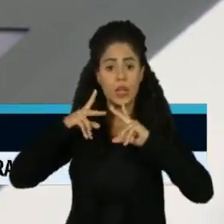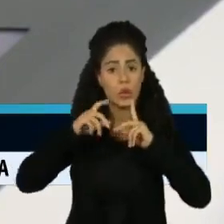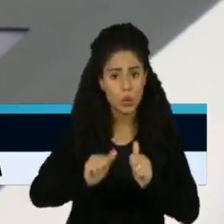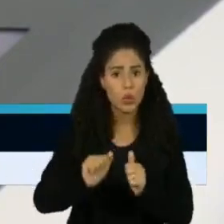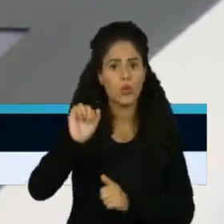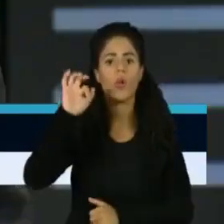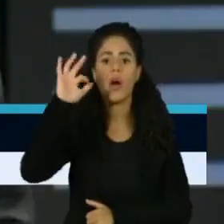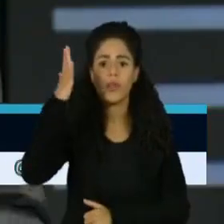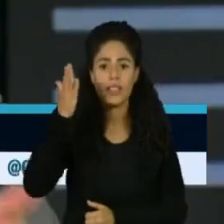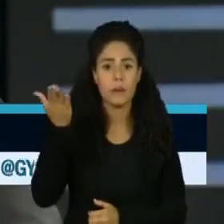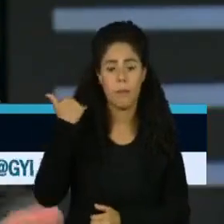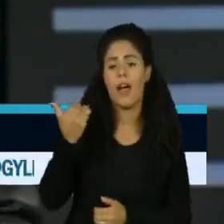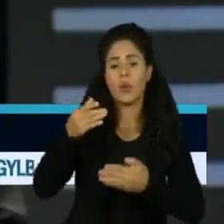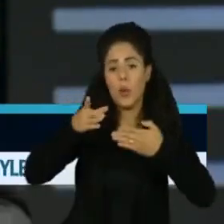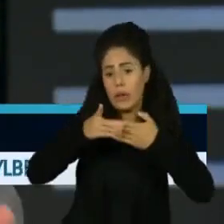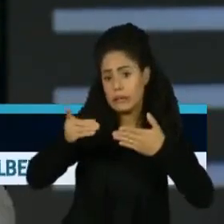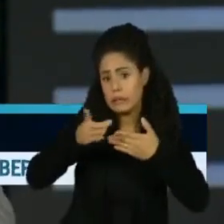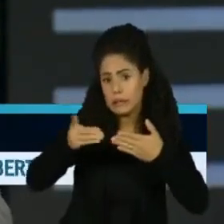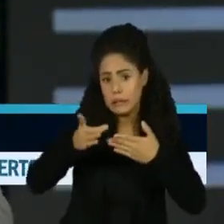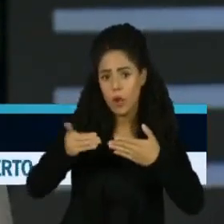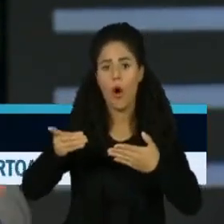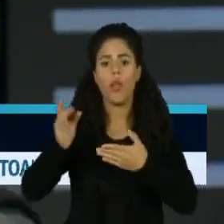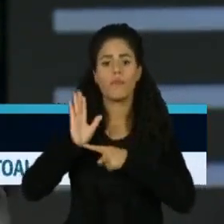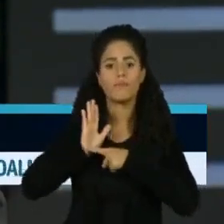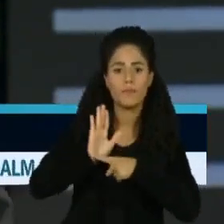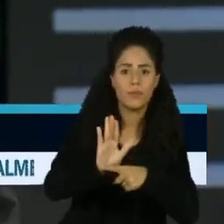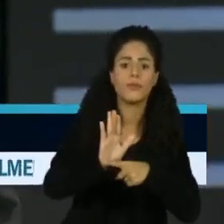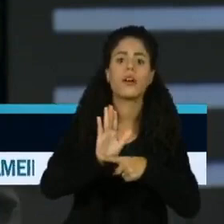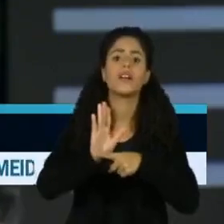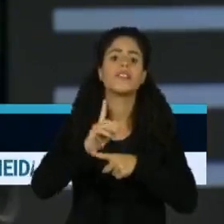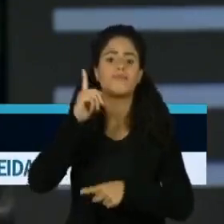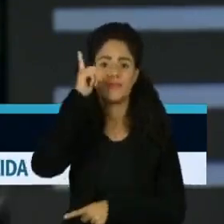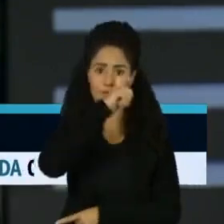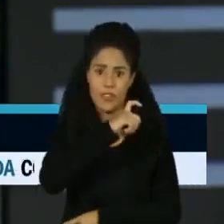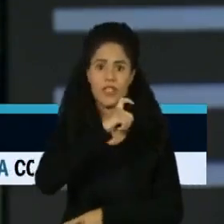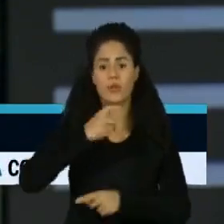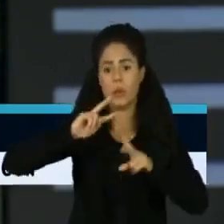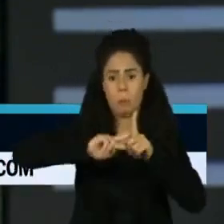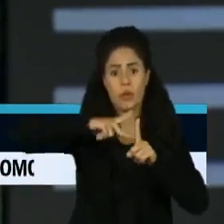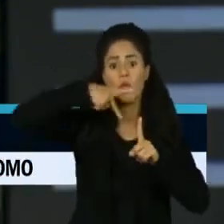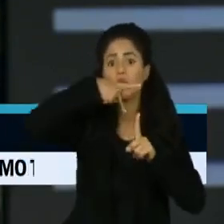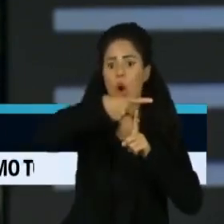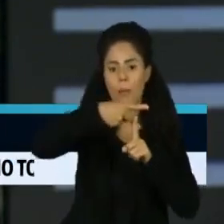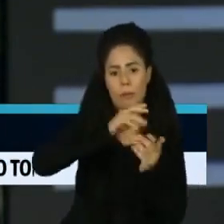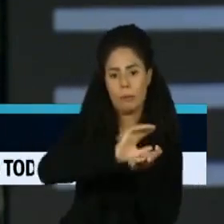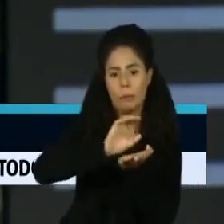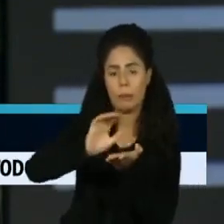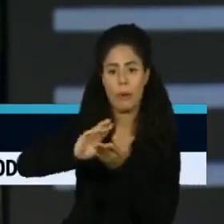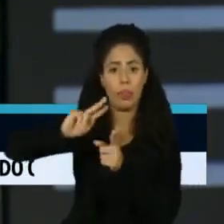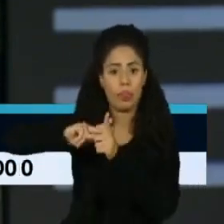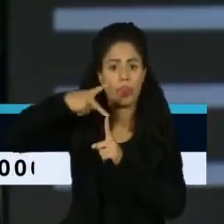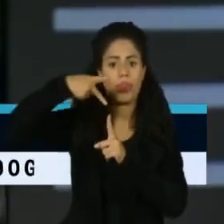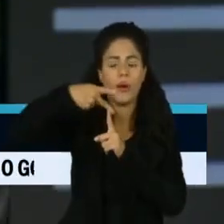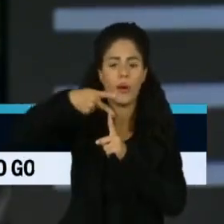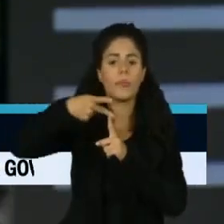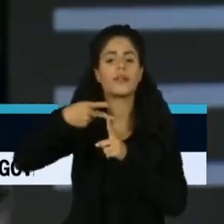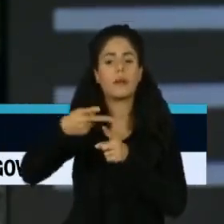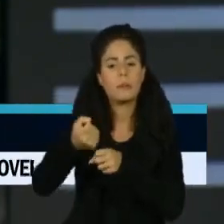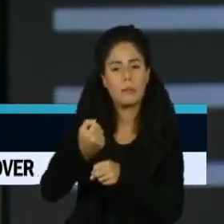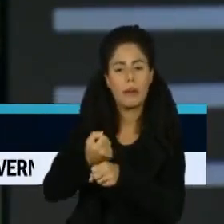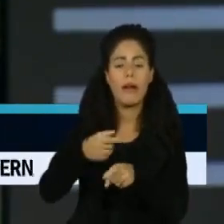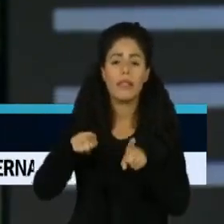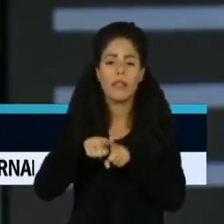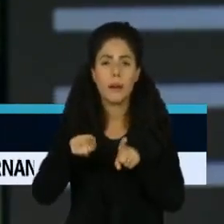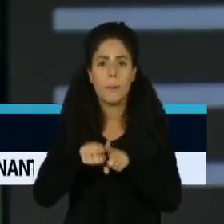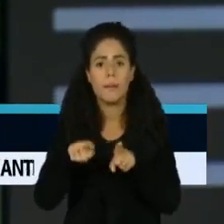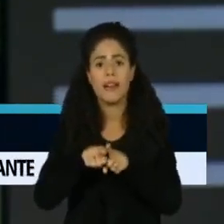que são em dólar, obviamente, se encareceram e aí você repassa para o preço. Tem outra parte que é gargalo de produção. Então, você não